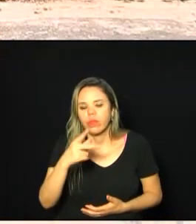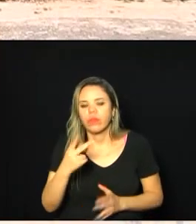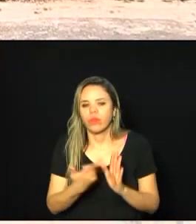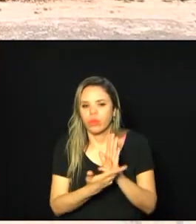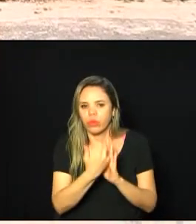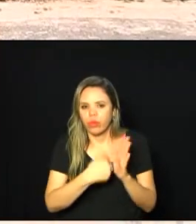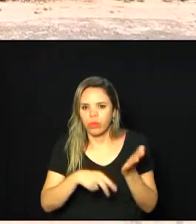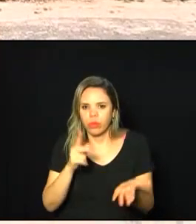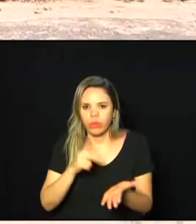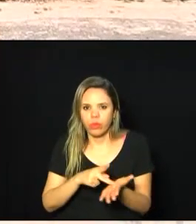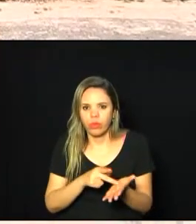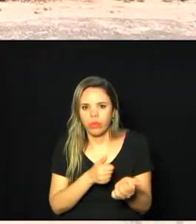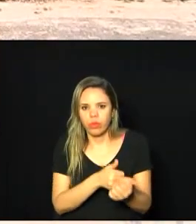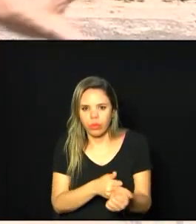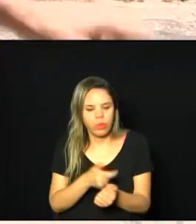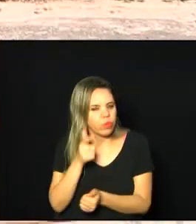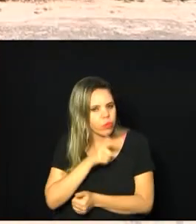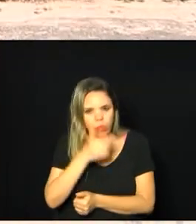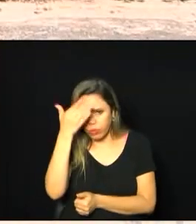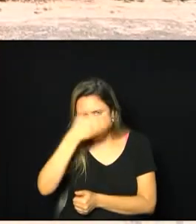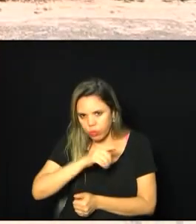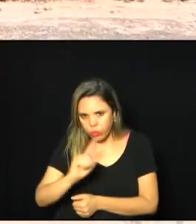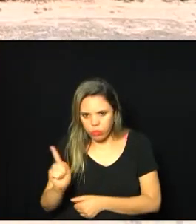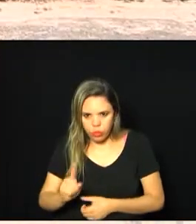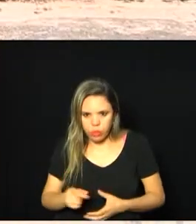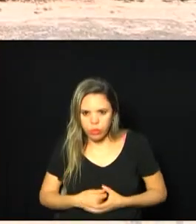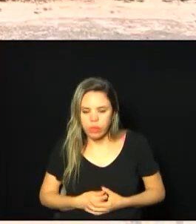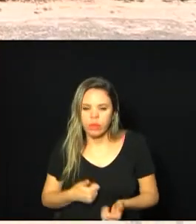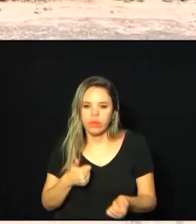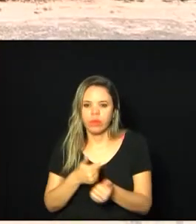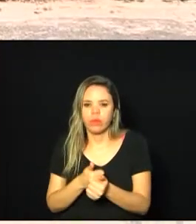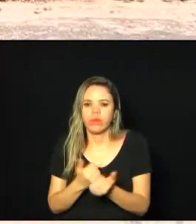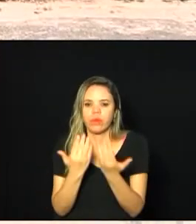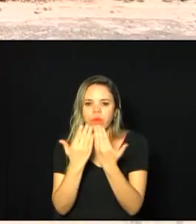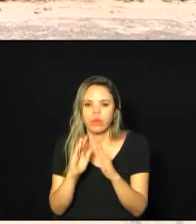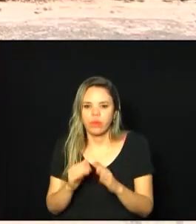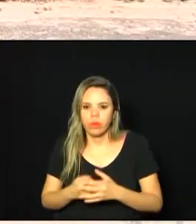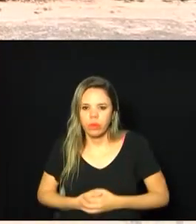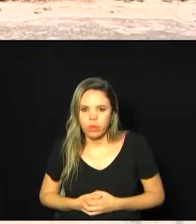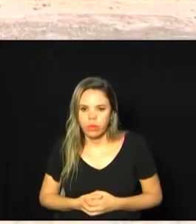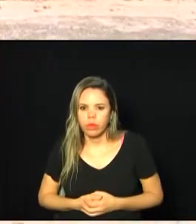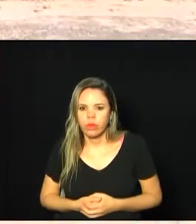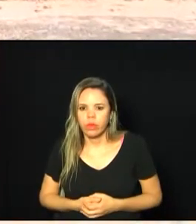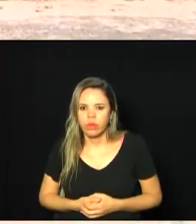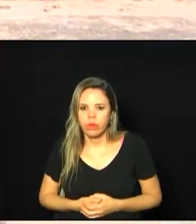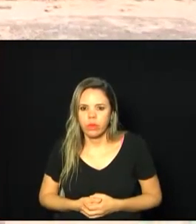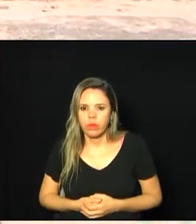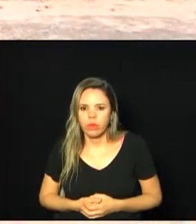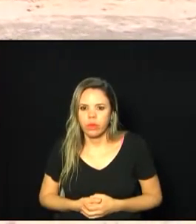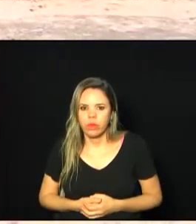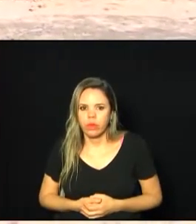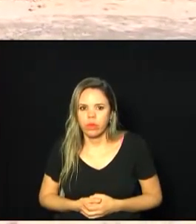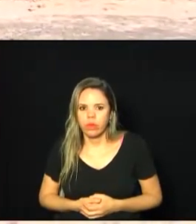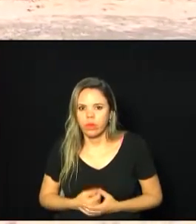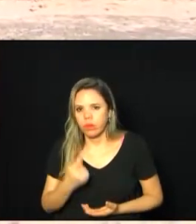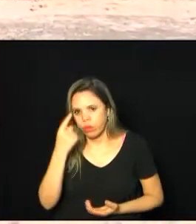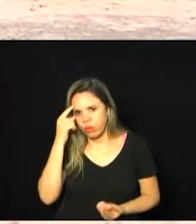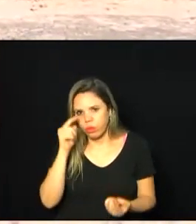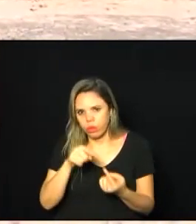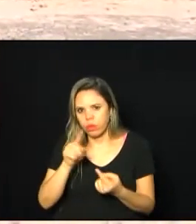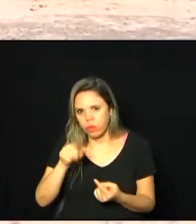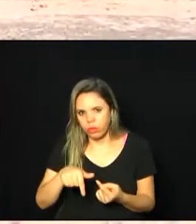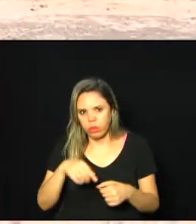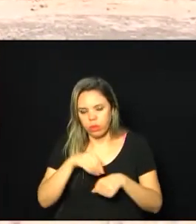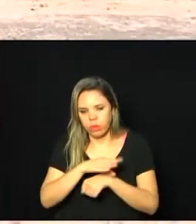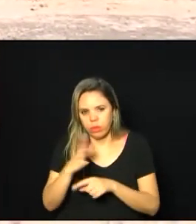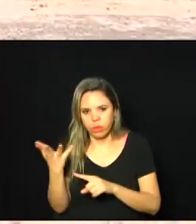verdade, está ali, mas no cantinho a gente não consegue mostrar, né? Isso, está lá perto do portão, né? E a ideia era essa, era de